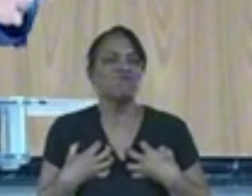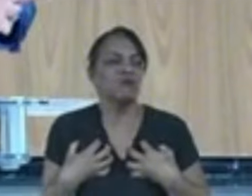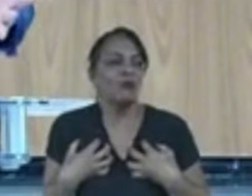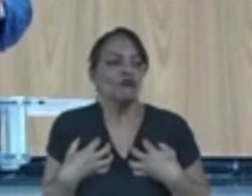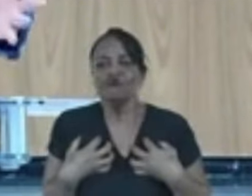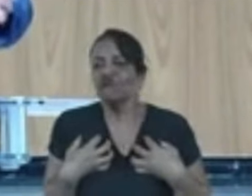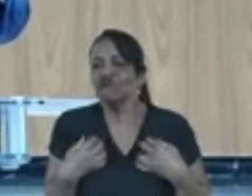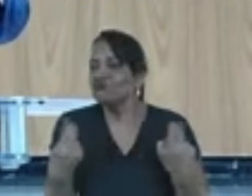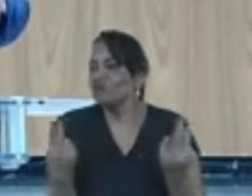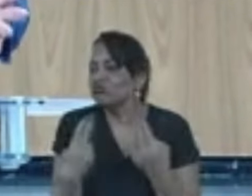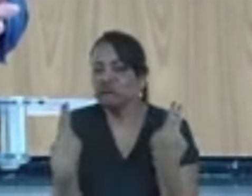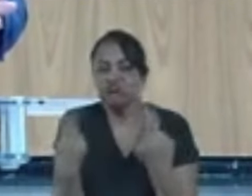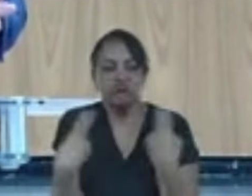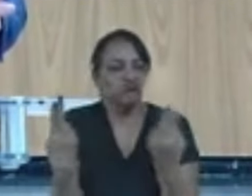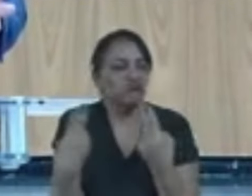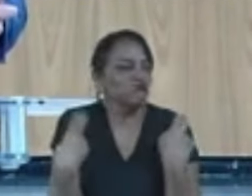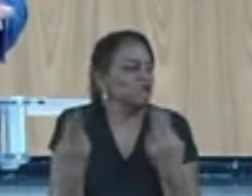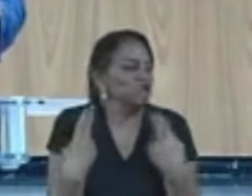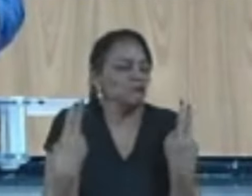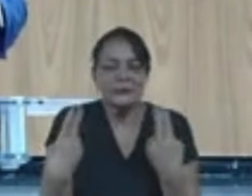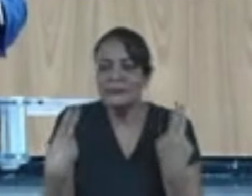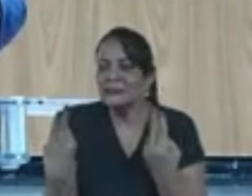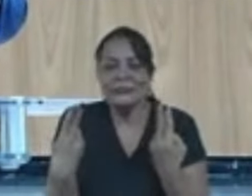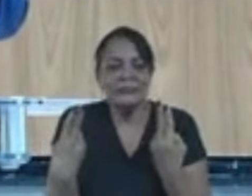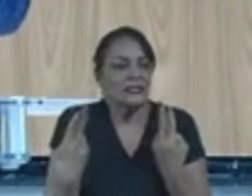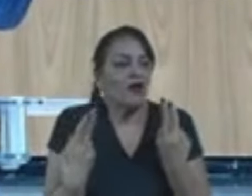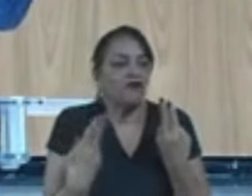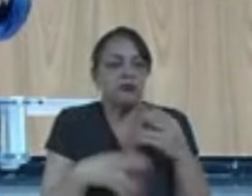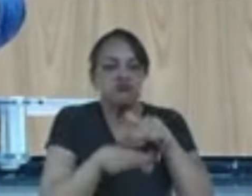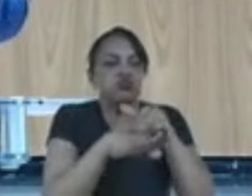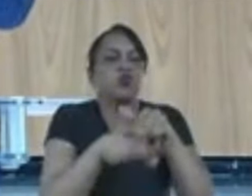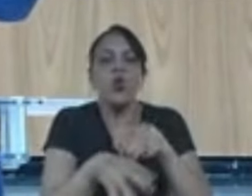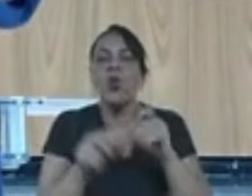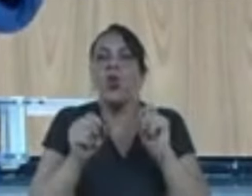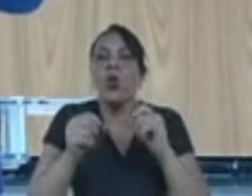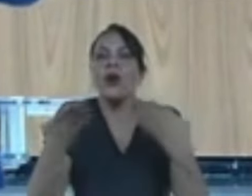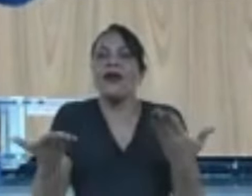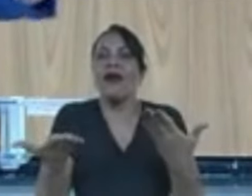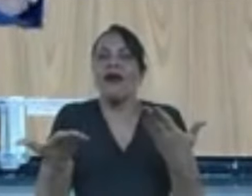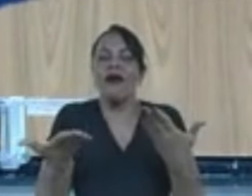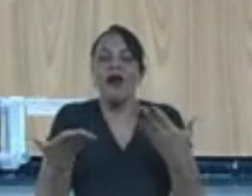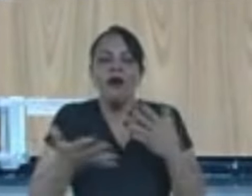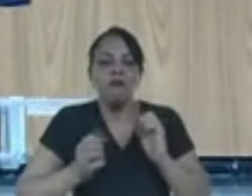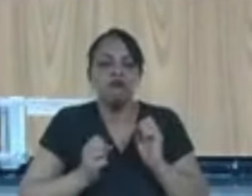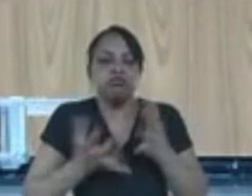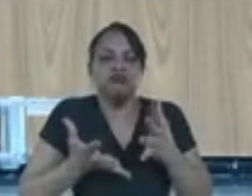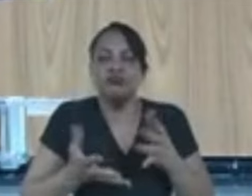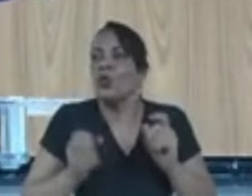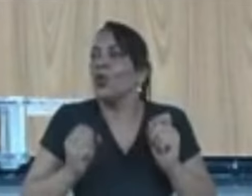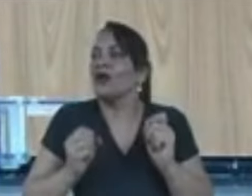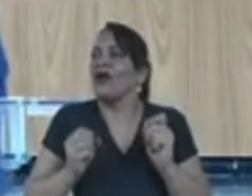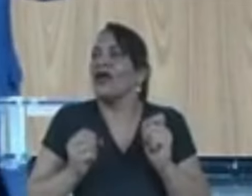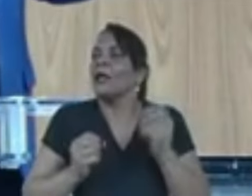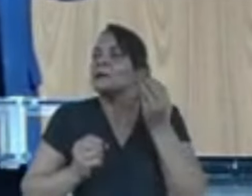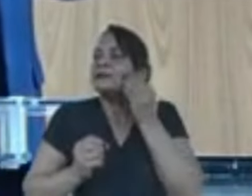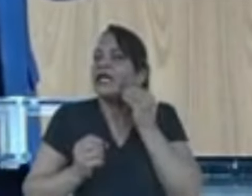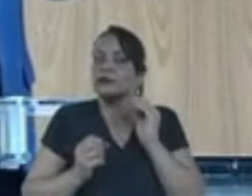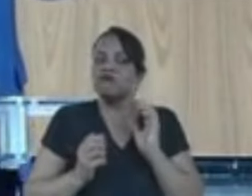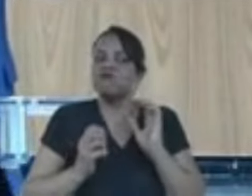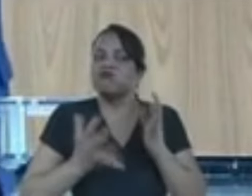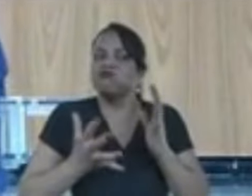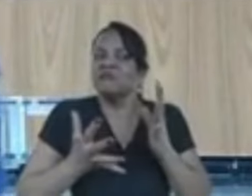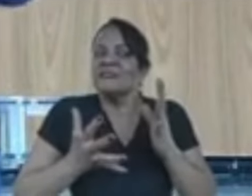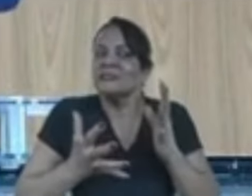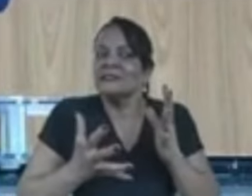limites, não tem mais o que dizer para essa pessoa, não tem mais o que falar para ela, só o fato de você falar, ela já recebe isso como